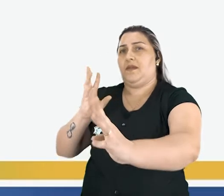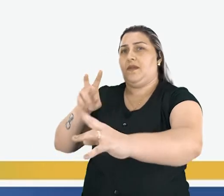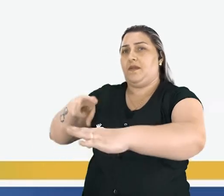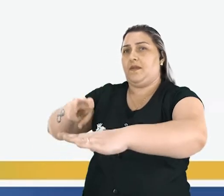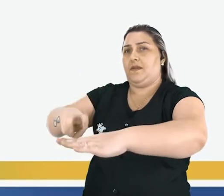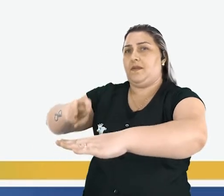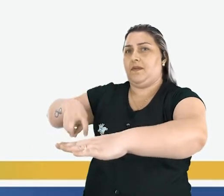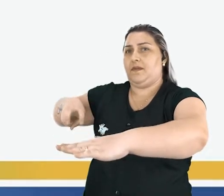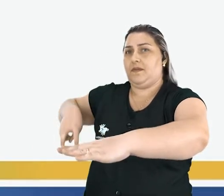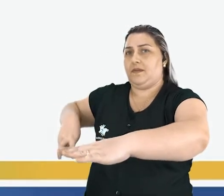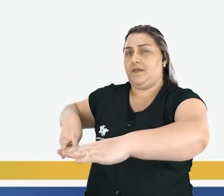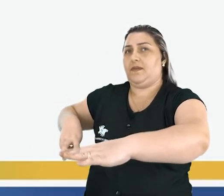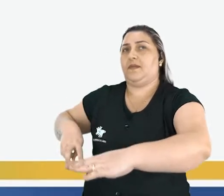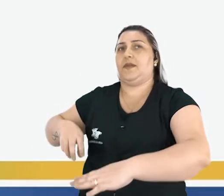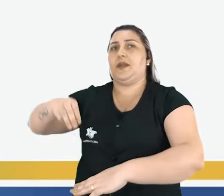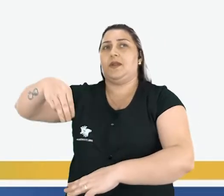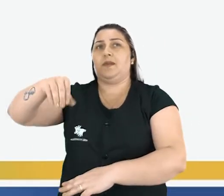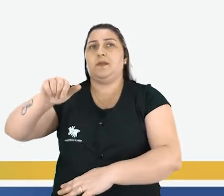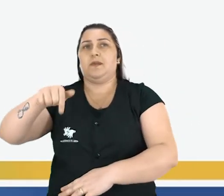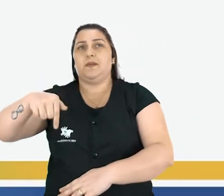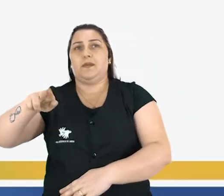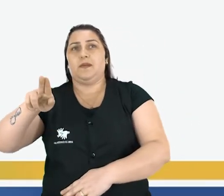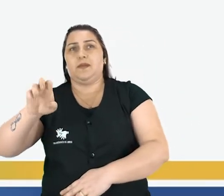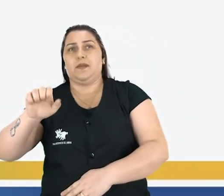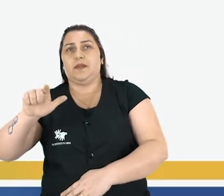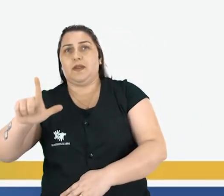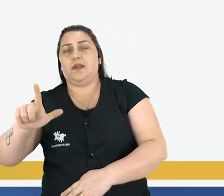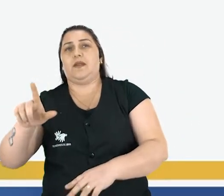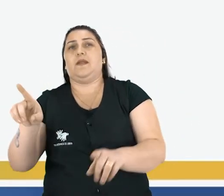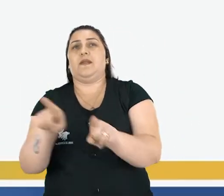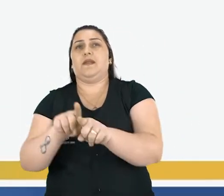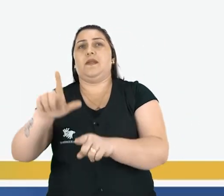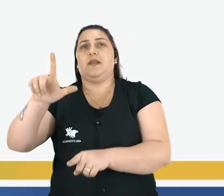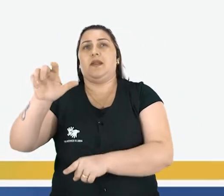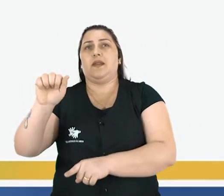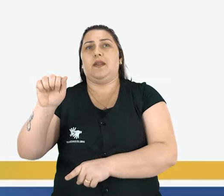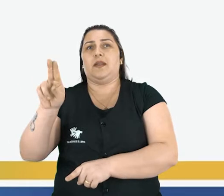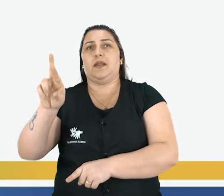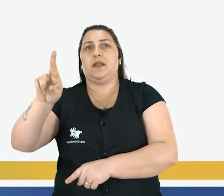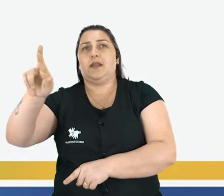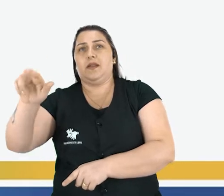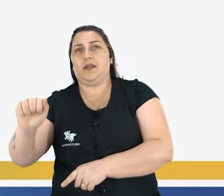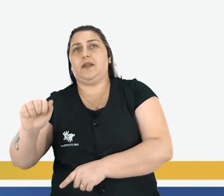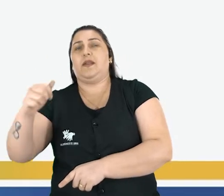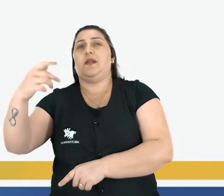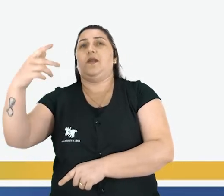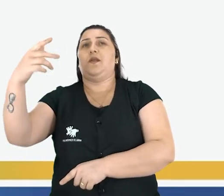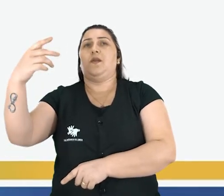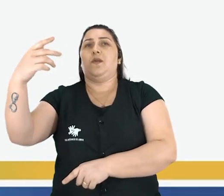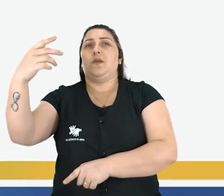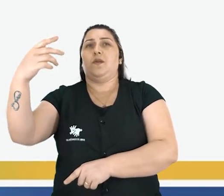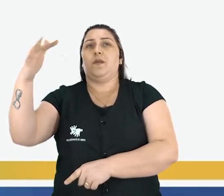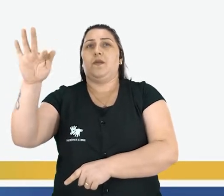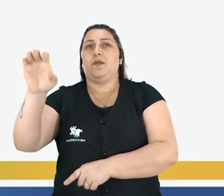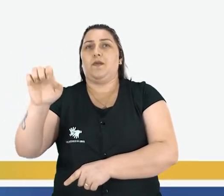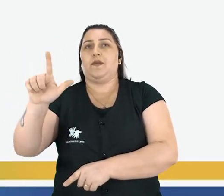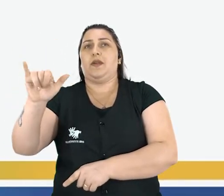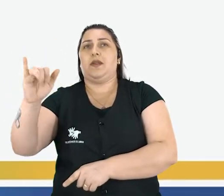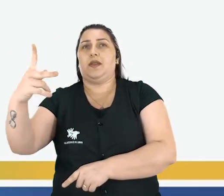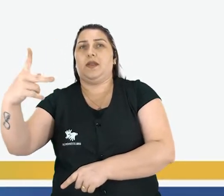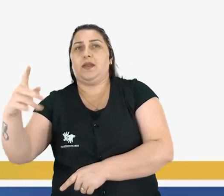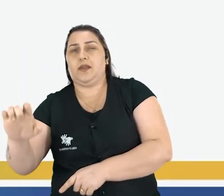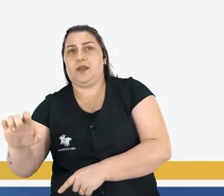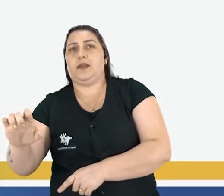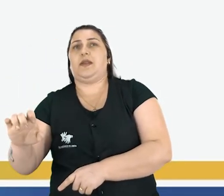alunos têm o Miguel que é o primeiro da fila a Laura que a segunda o Felipe que